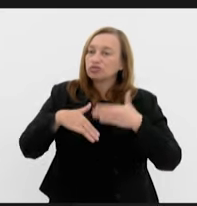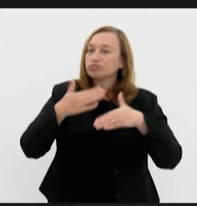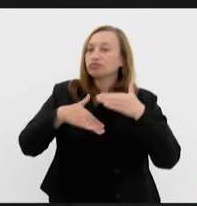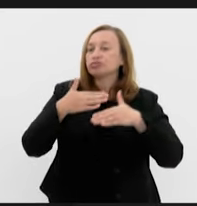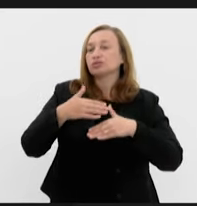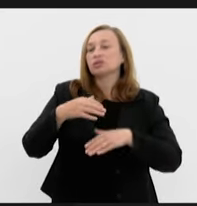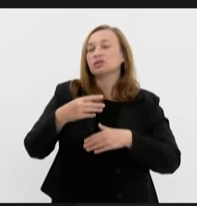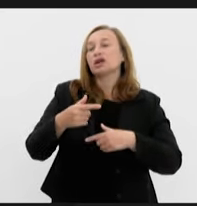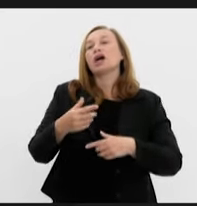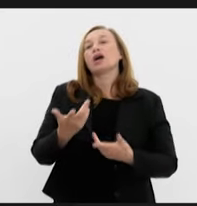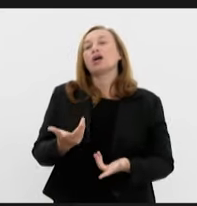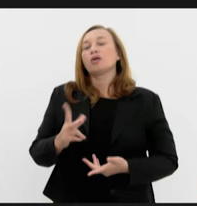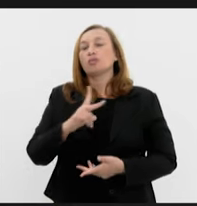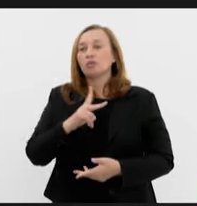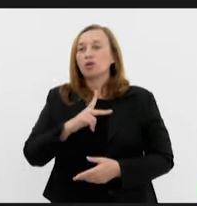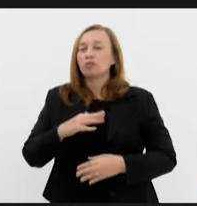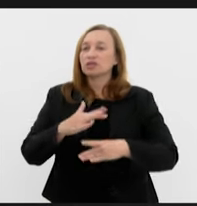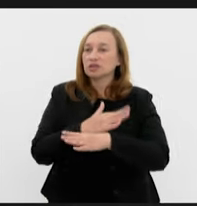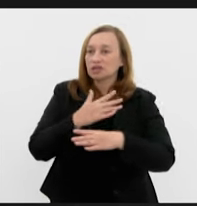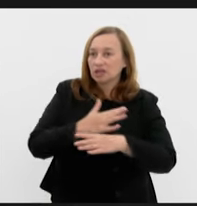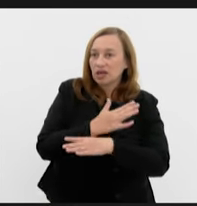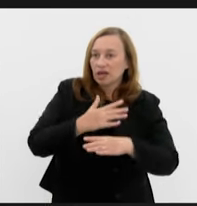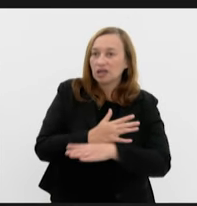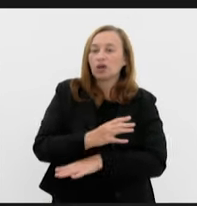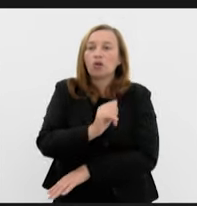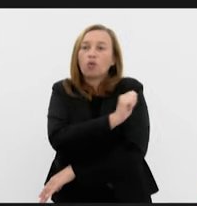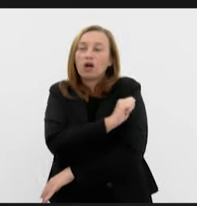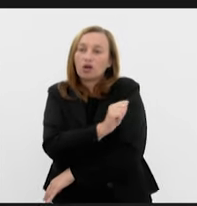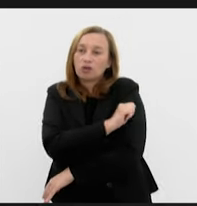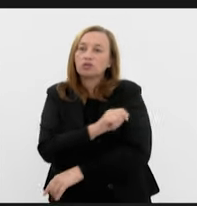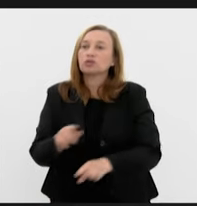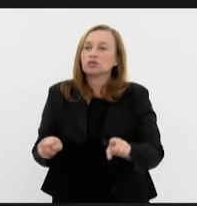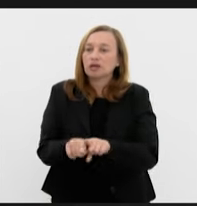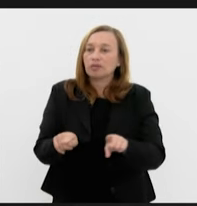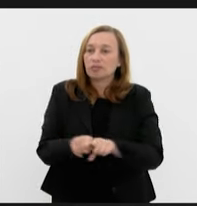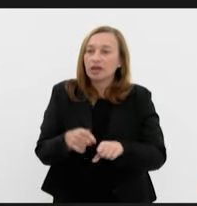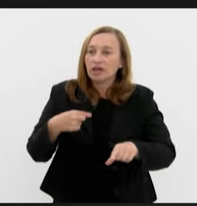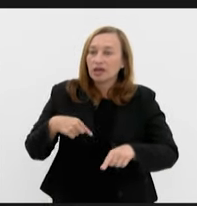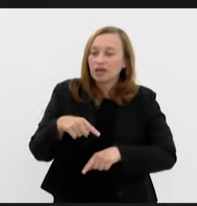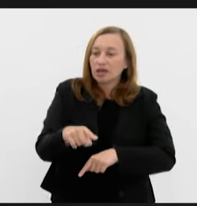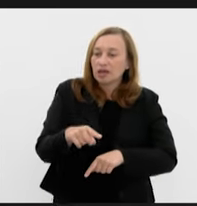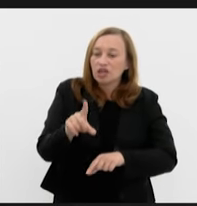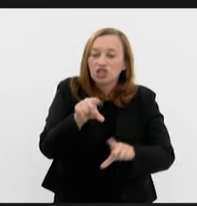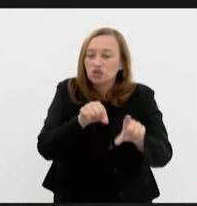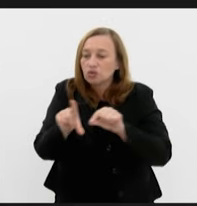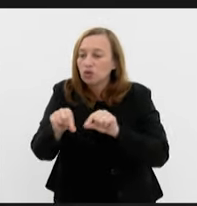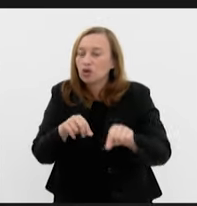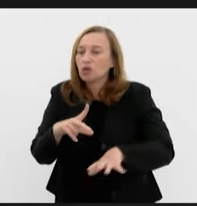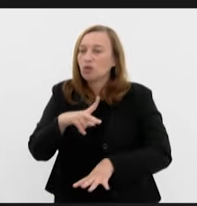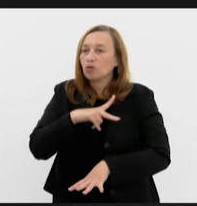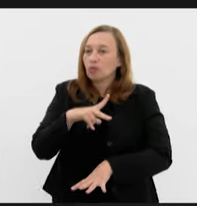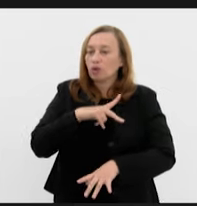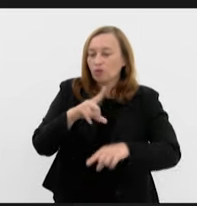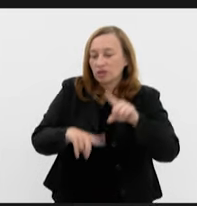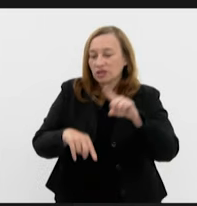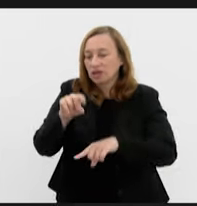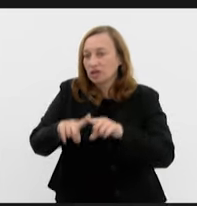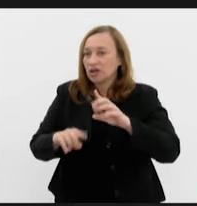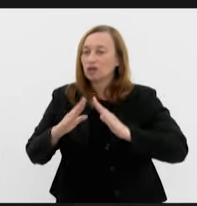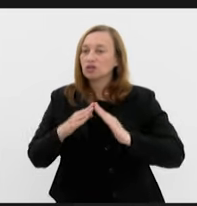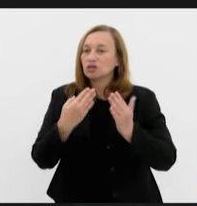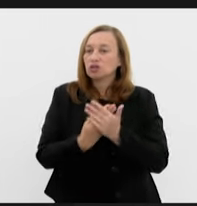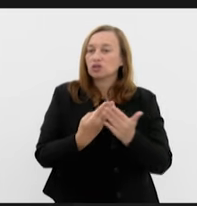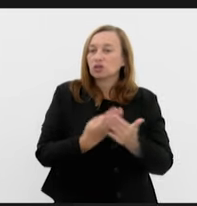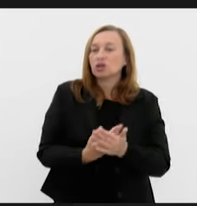tivesse a liberdade de poder no próprio comércio escolher seu matal escolar o meu projeto recebeu três